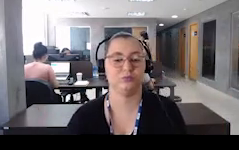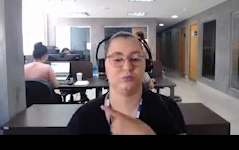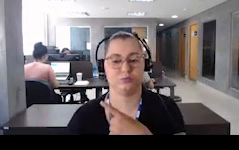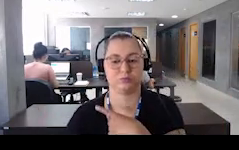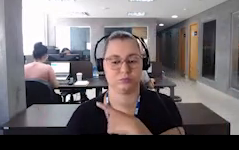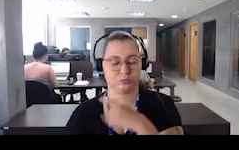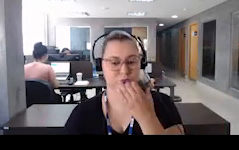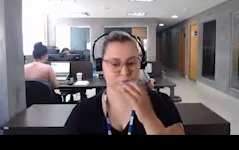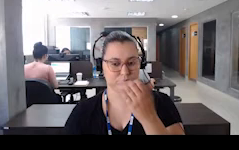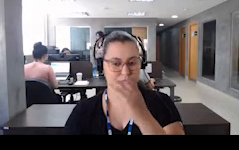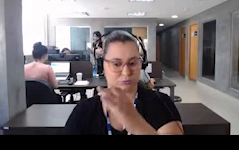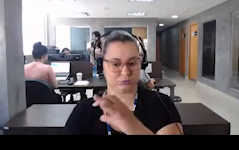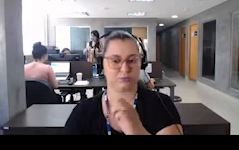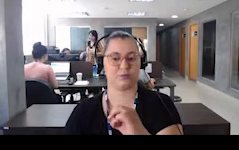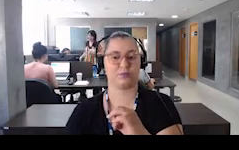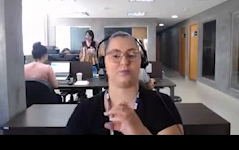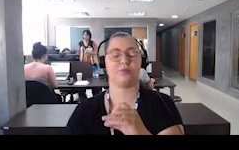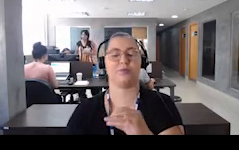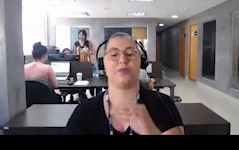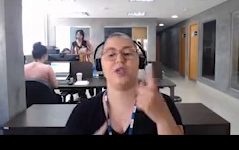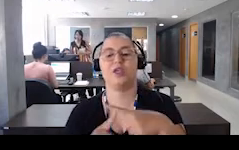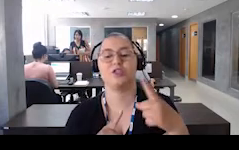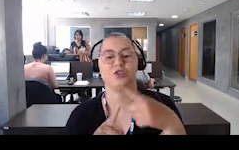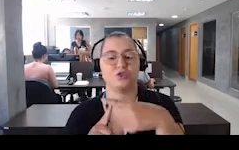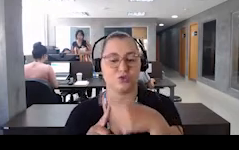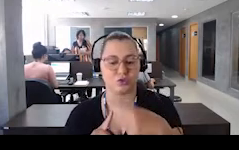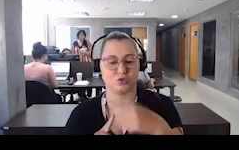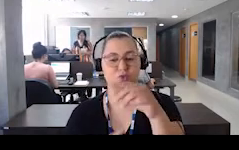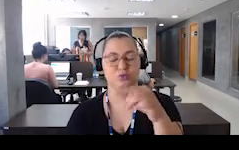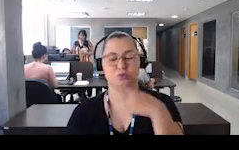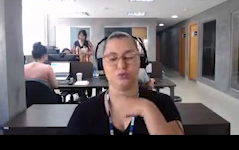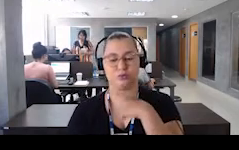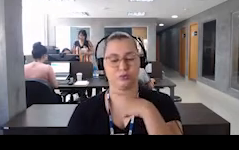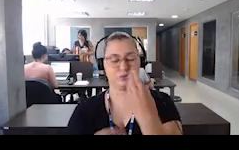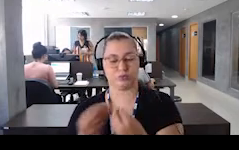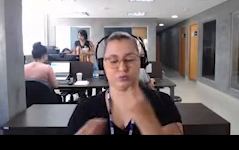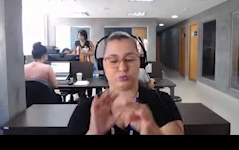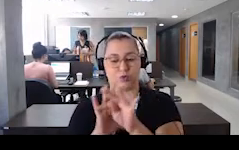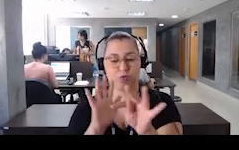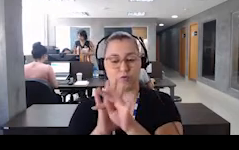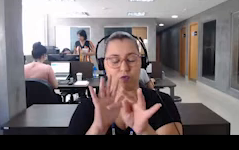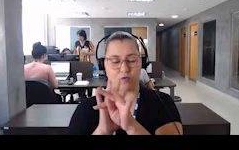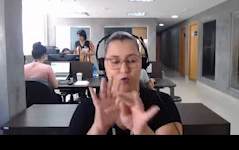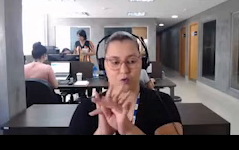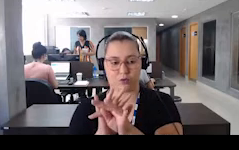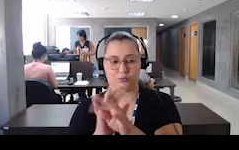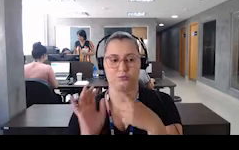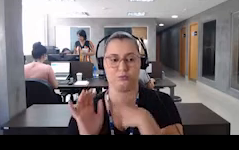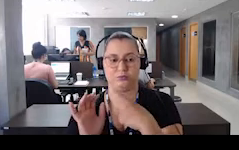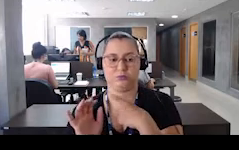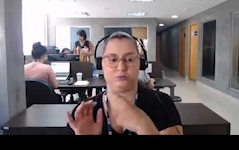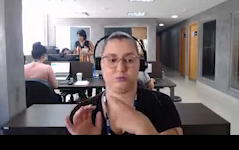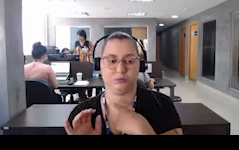então a gente tem um circuito aqui, ó, do tipo série, né? Aqui no circuito série, mostra a fórmula para calcular o quê? A